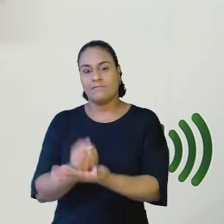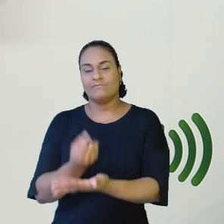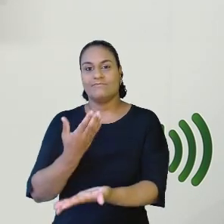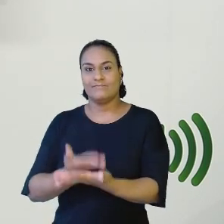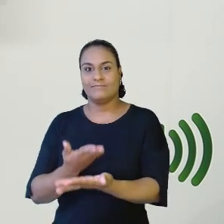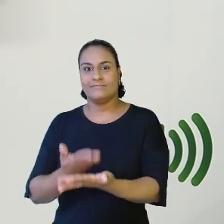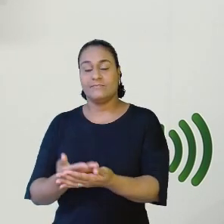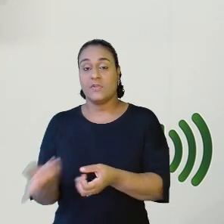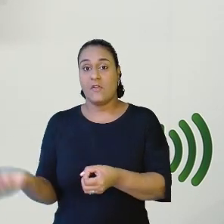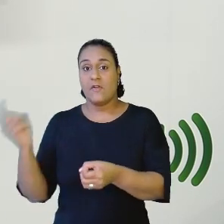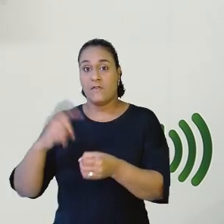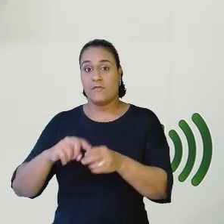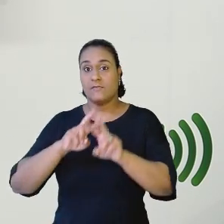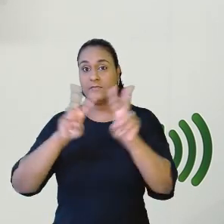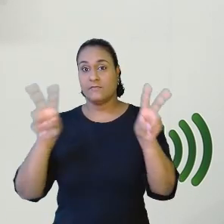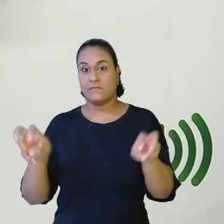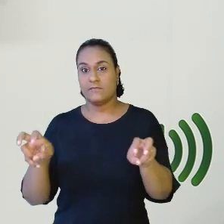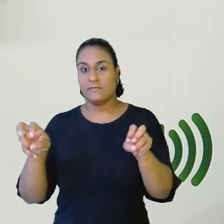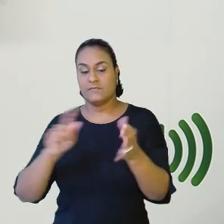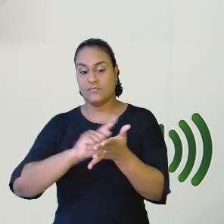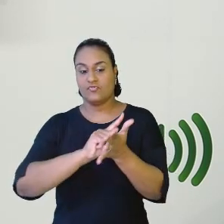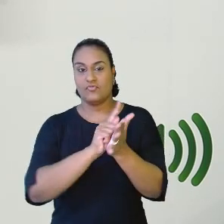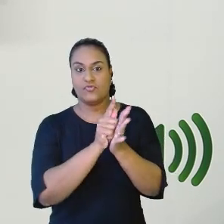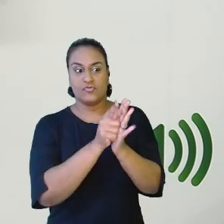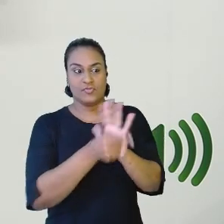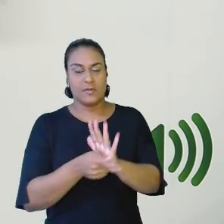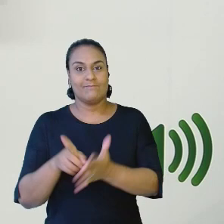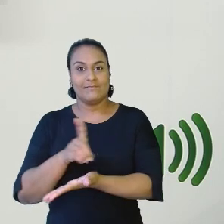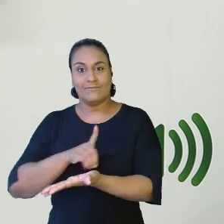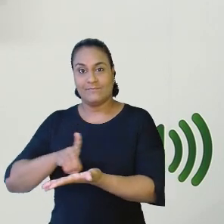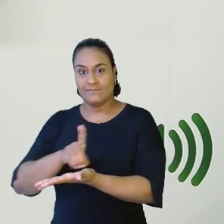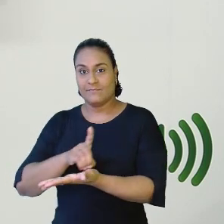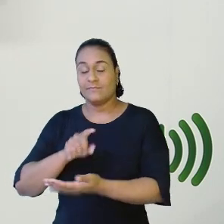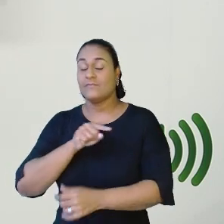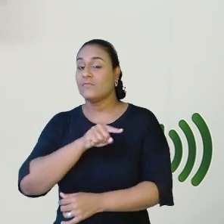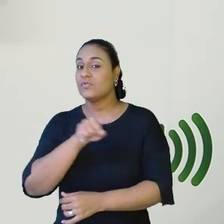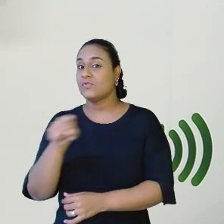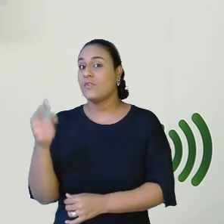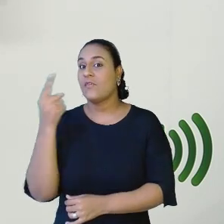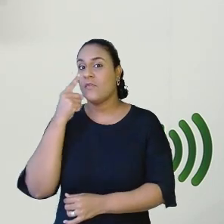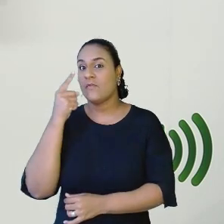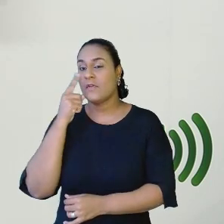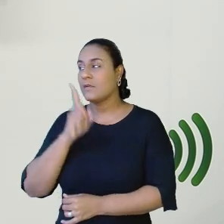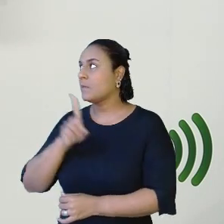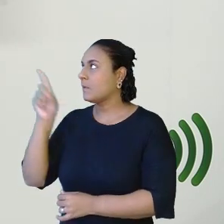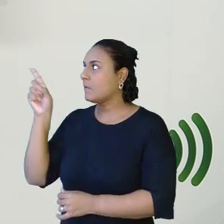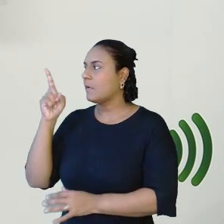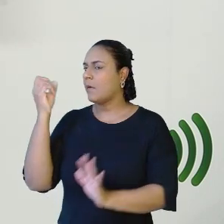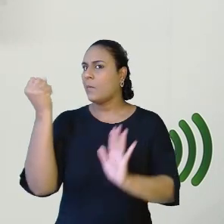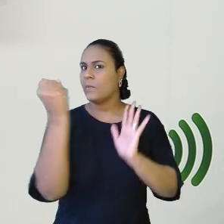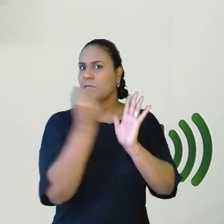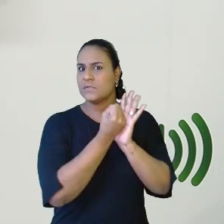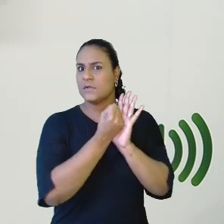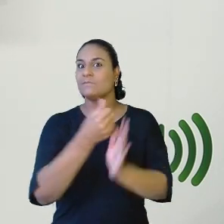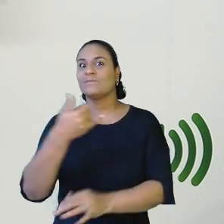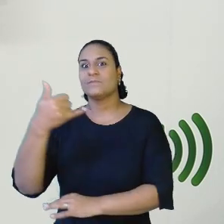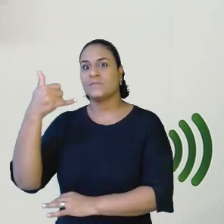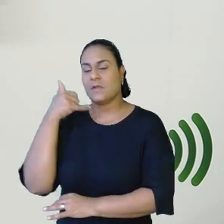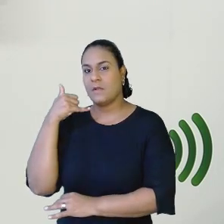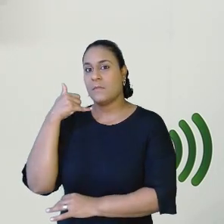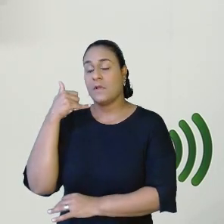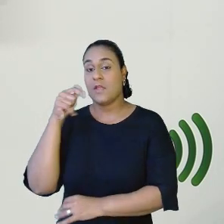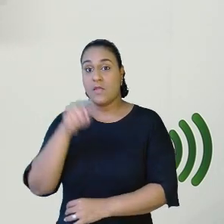aí para o nosso tema, gêneros digitais, vocês estão vendo esses símbolos na tela. O celular e